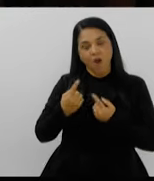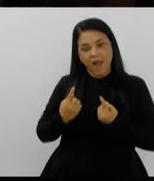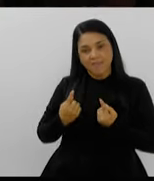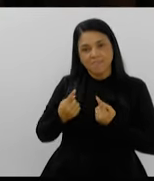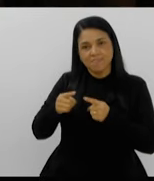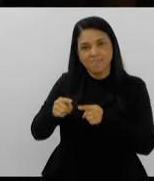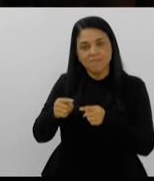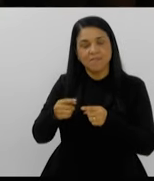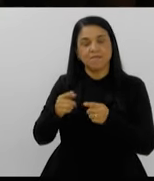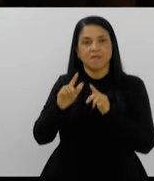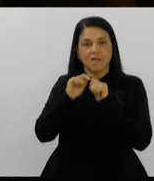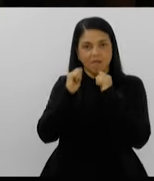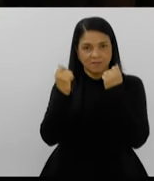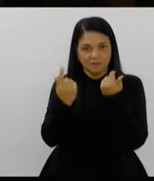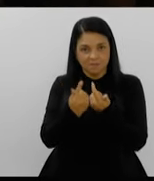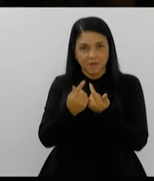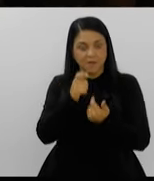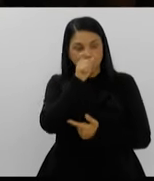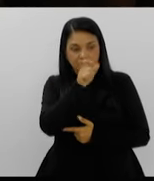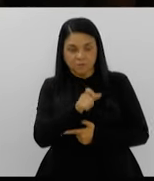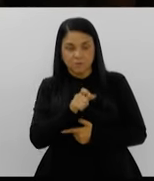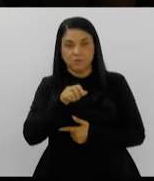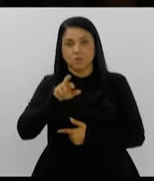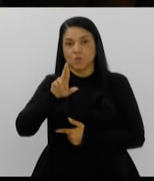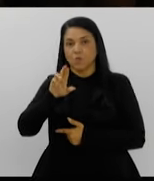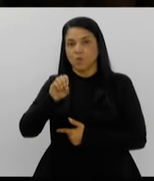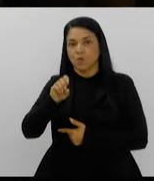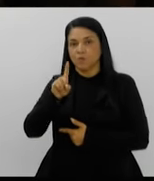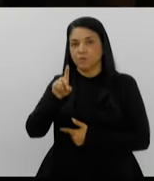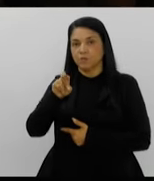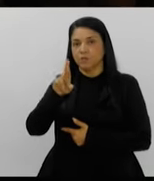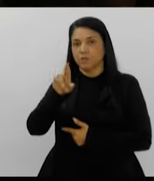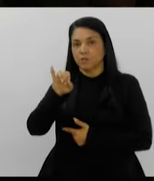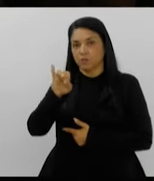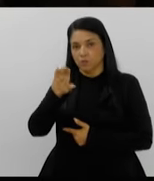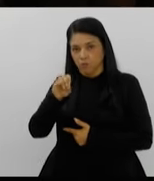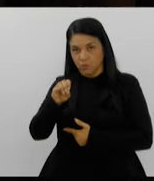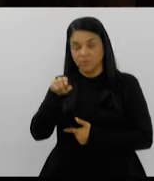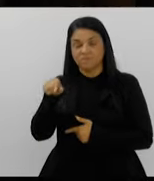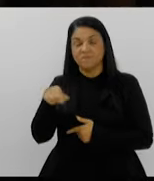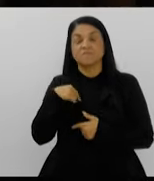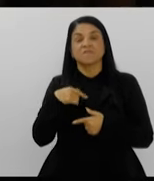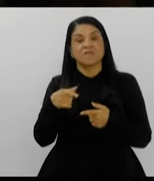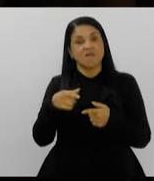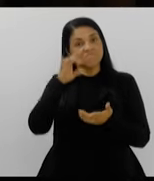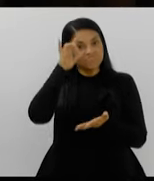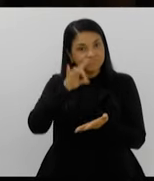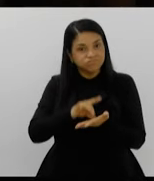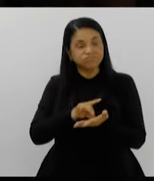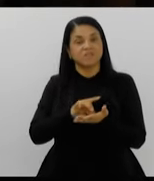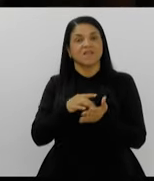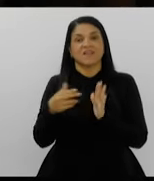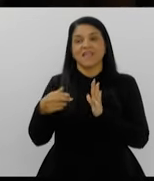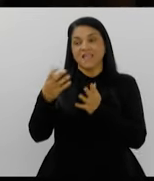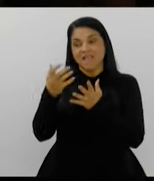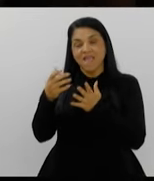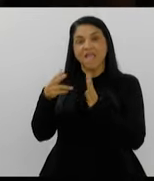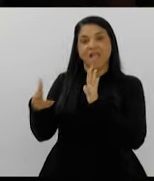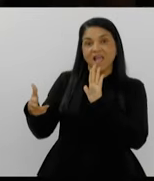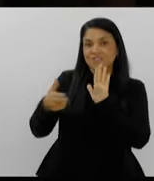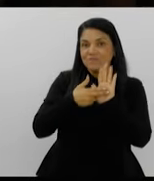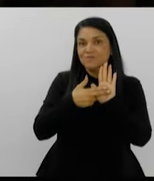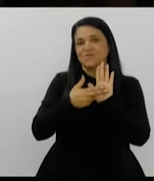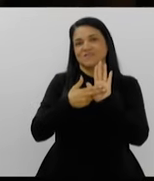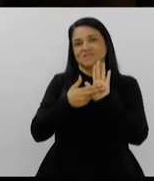presidente Bacelar, foi porque está mirando o governo do Estado. É legítimo. Agora ele precisa assumir. A única parte que eu